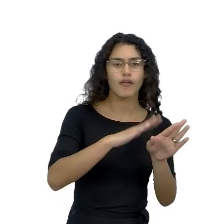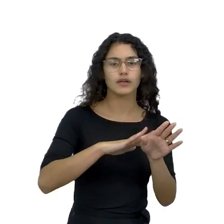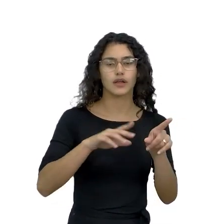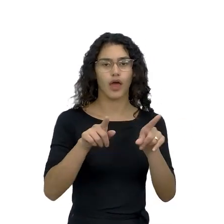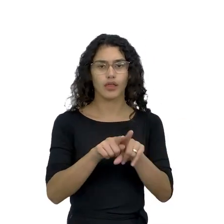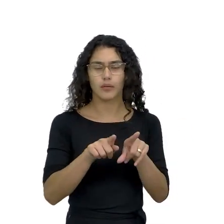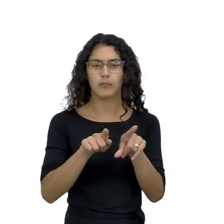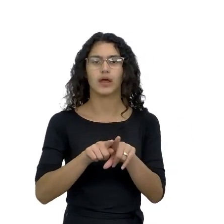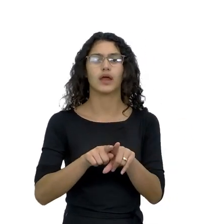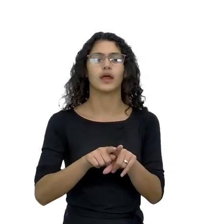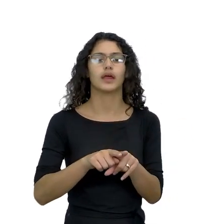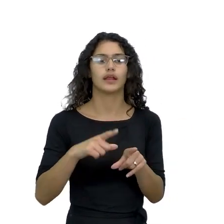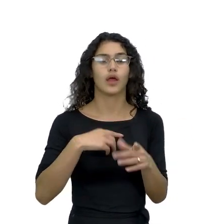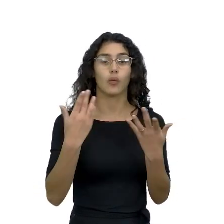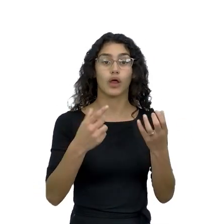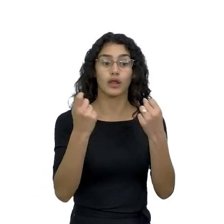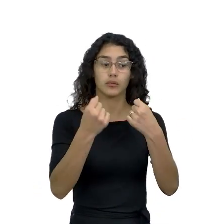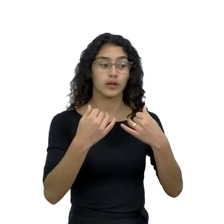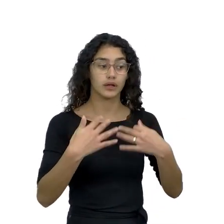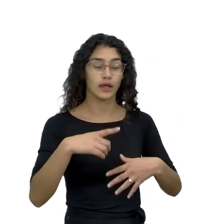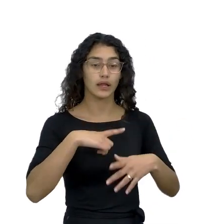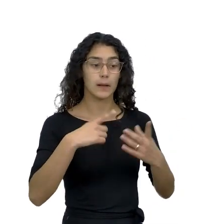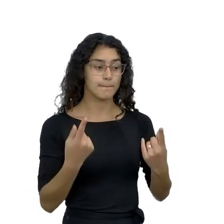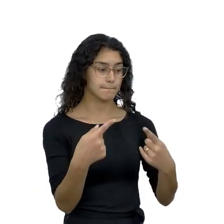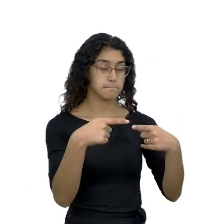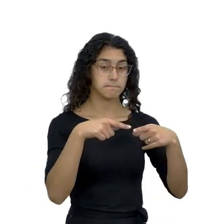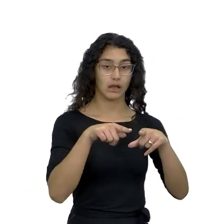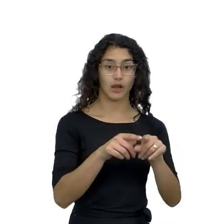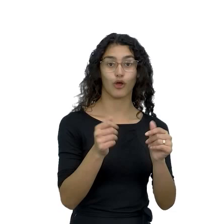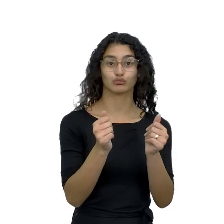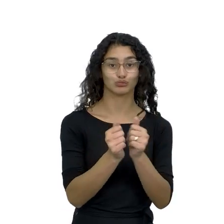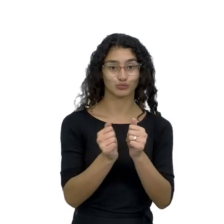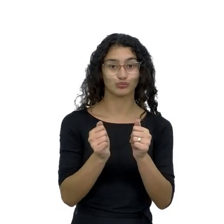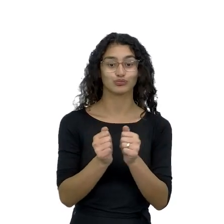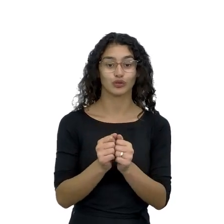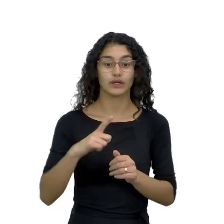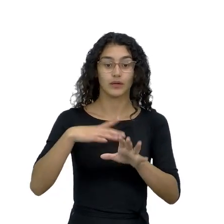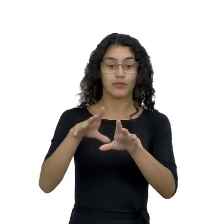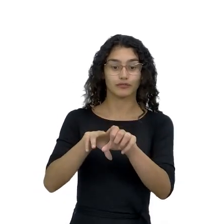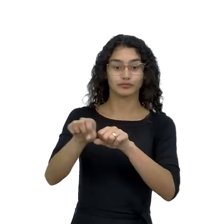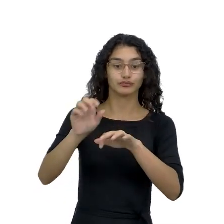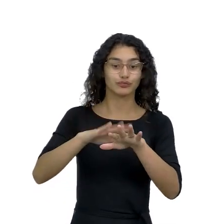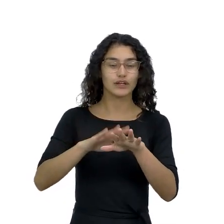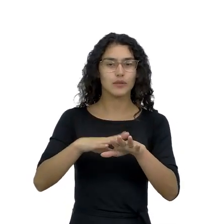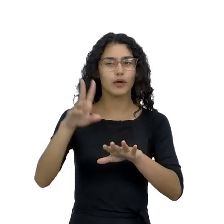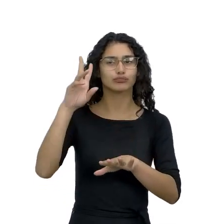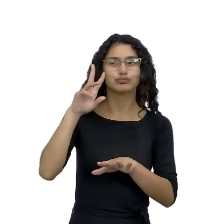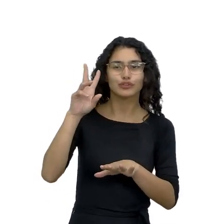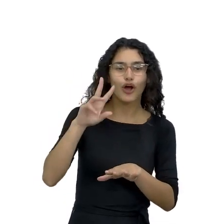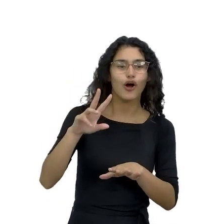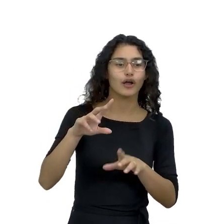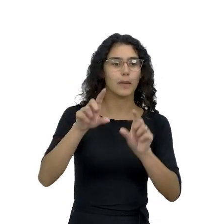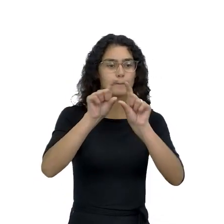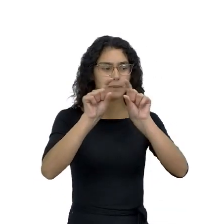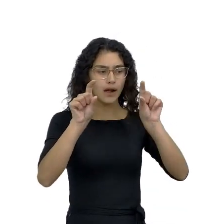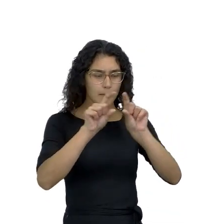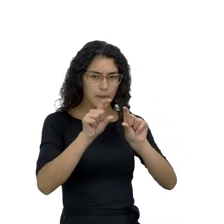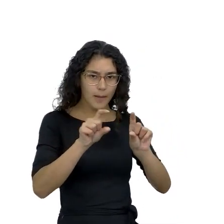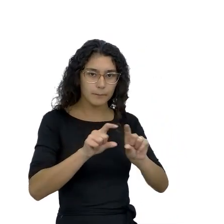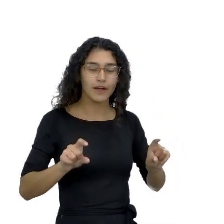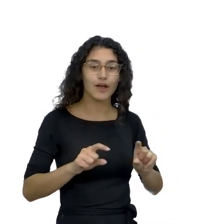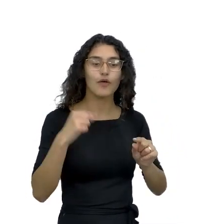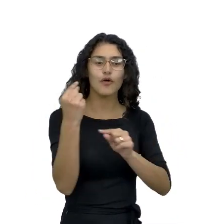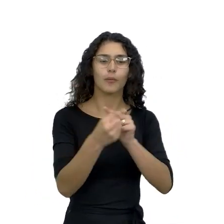puxá-lo aí quando eu falei das parcerias para formar uma história em quadrinhos. E